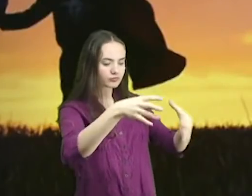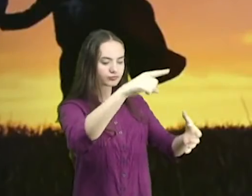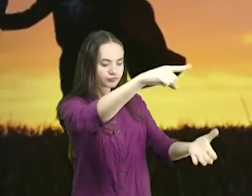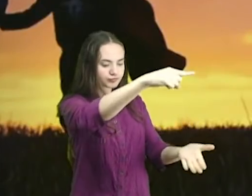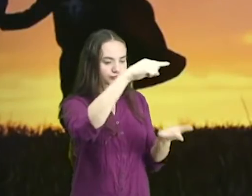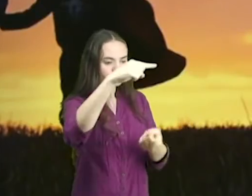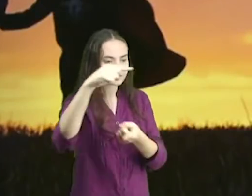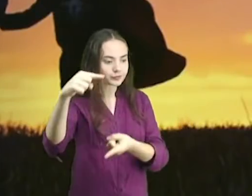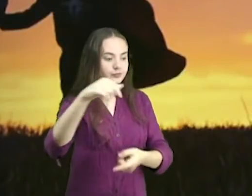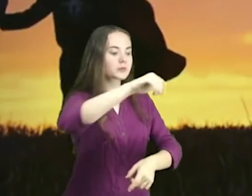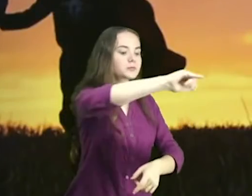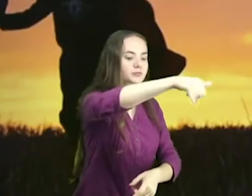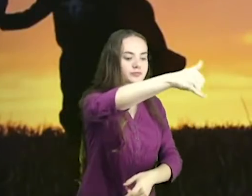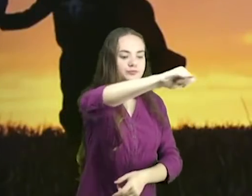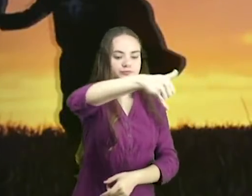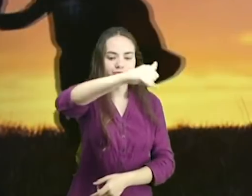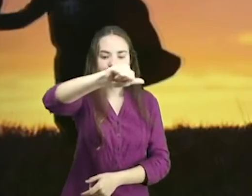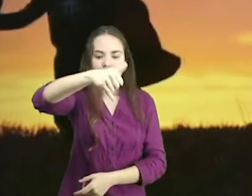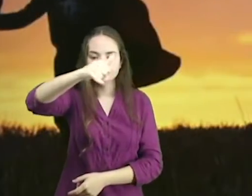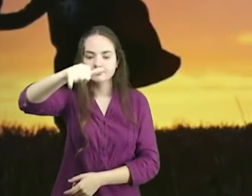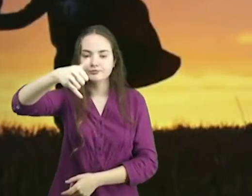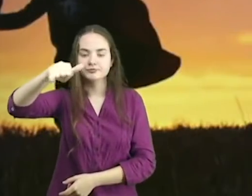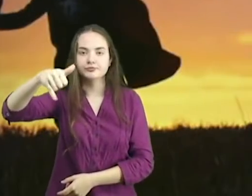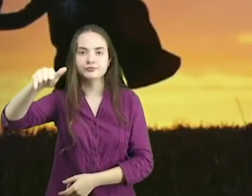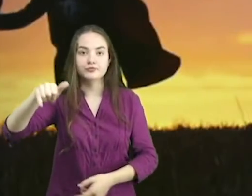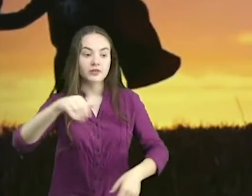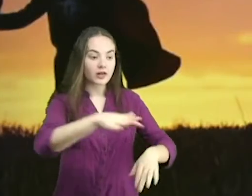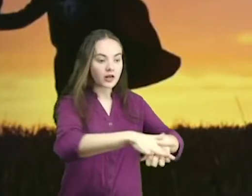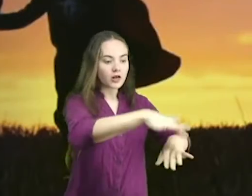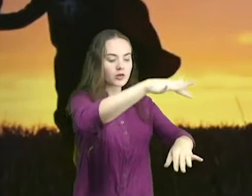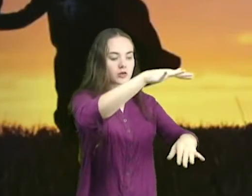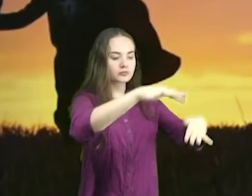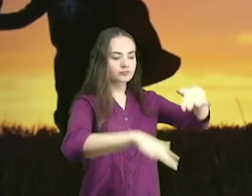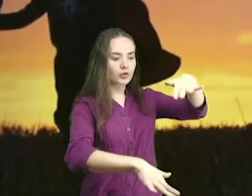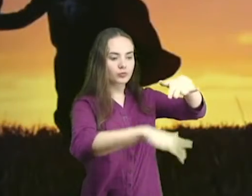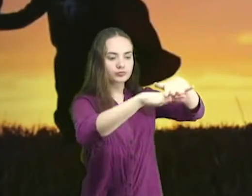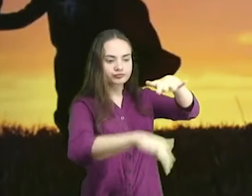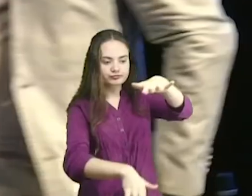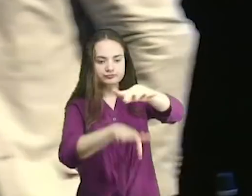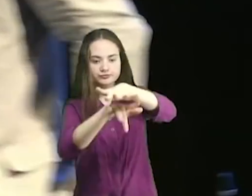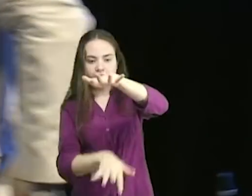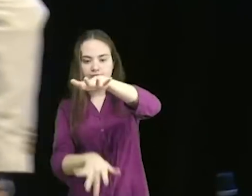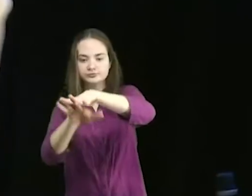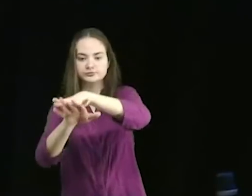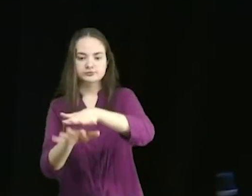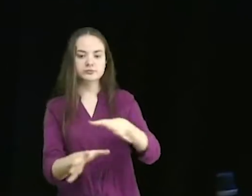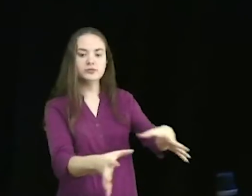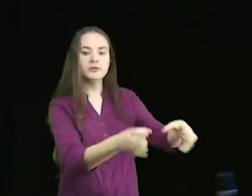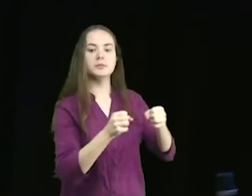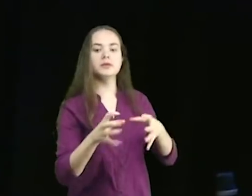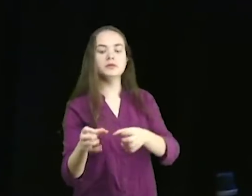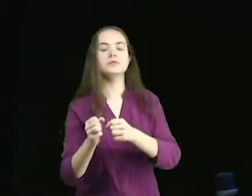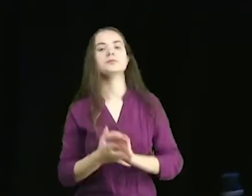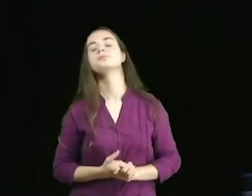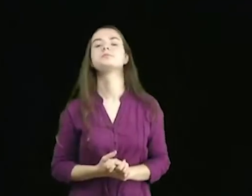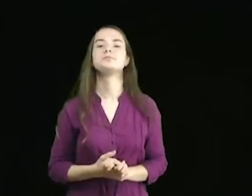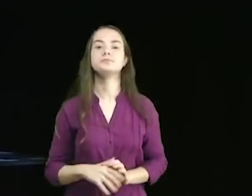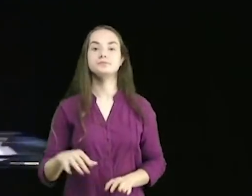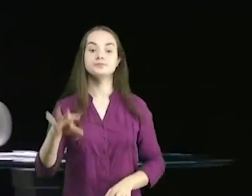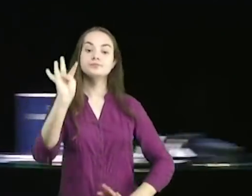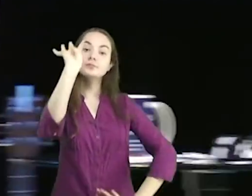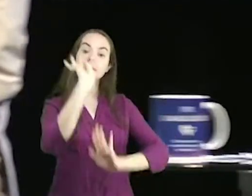vá separando as que você for enchendo. Eu gosto demais desse texto. Esse texto fala o